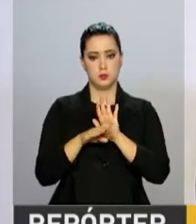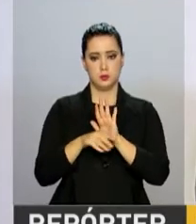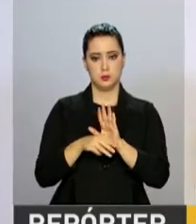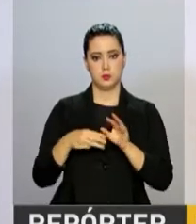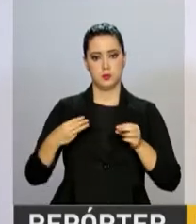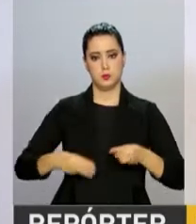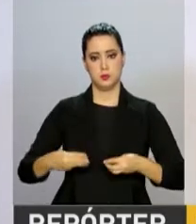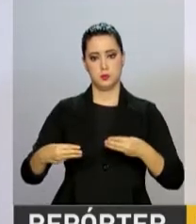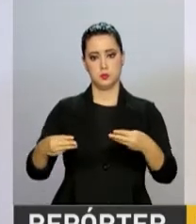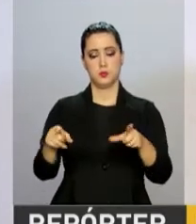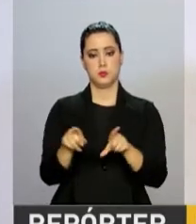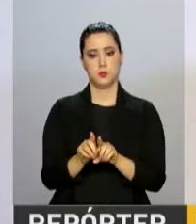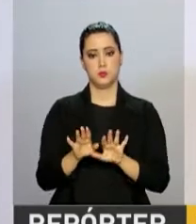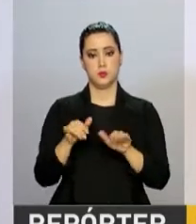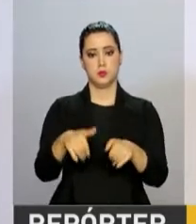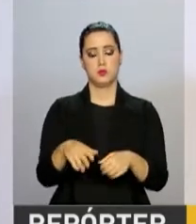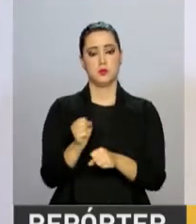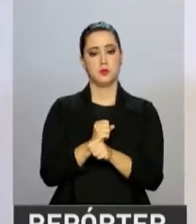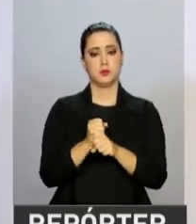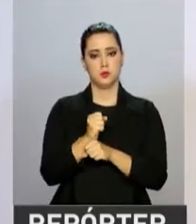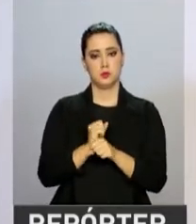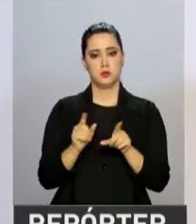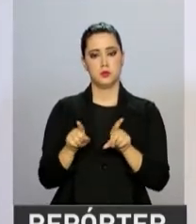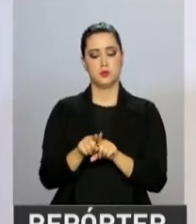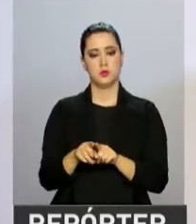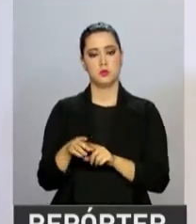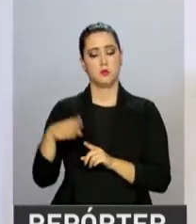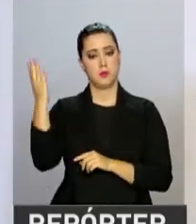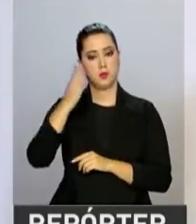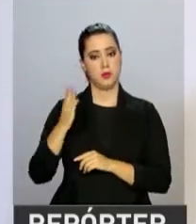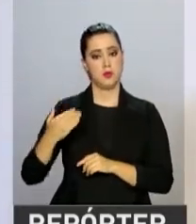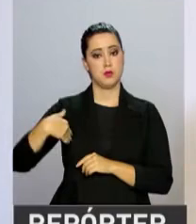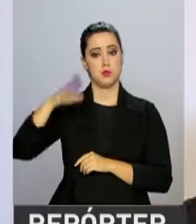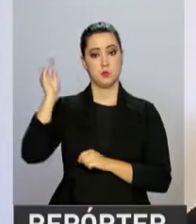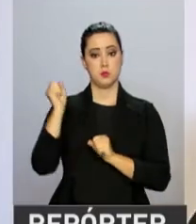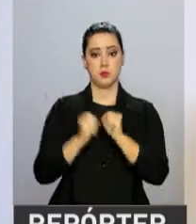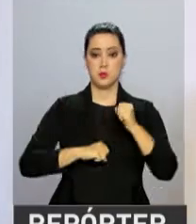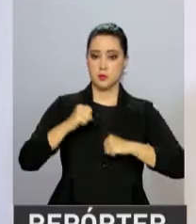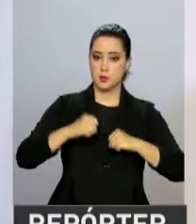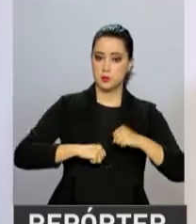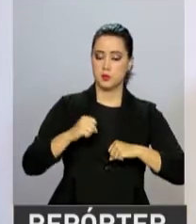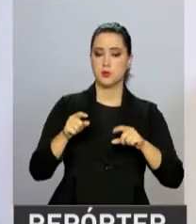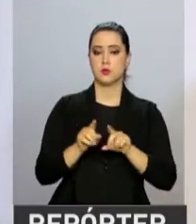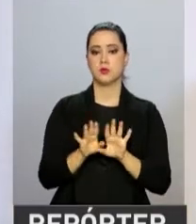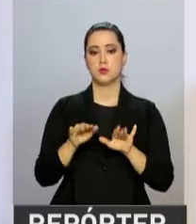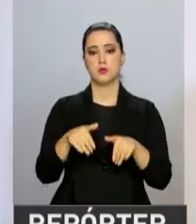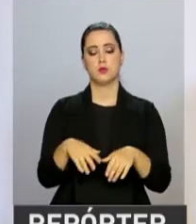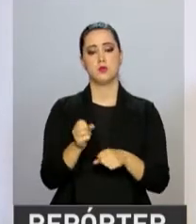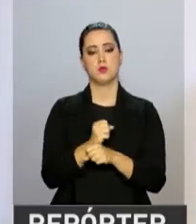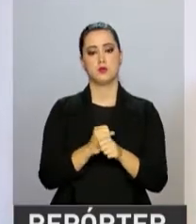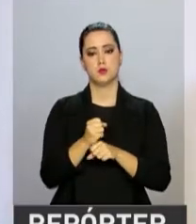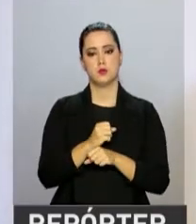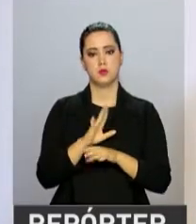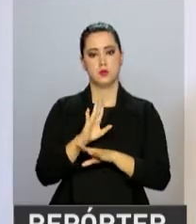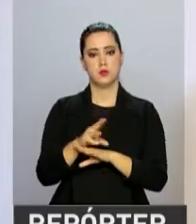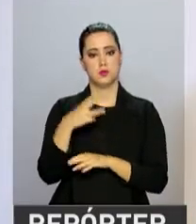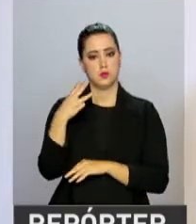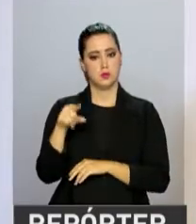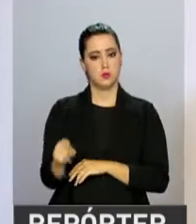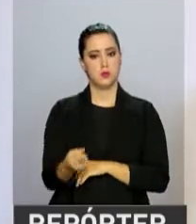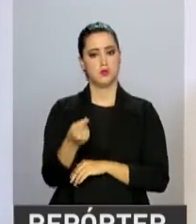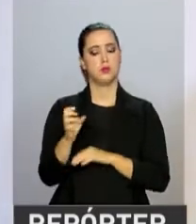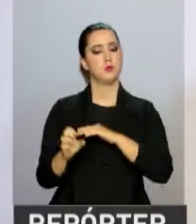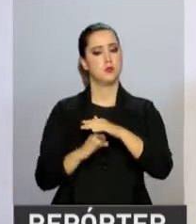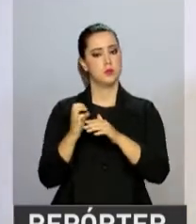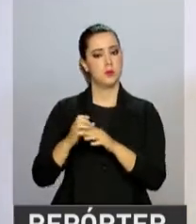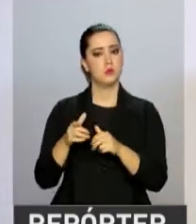que lançamos no ano passado chamado brasil mais produtivo ele até o final desse ano atender a 3 mil empresas que